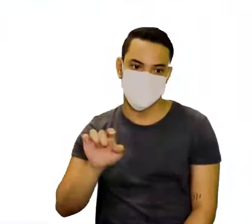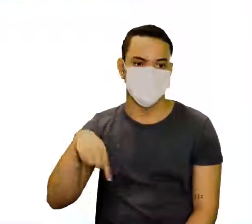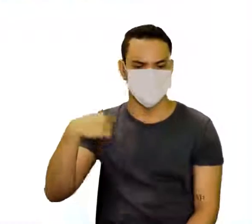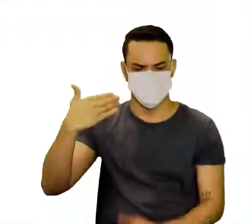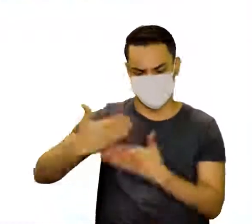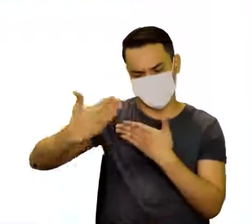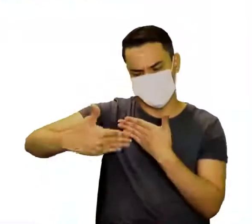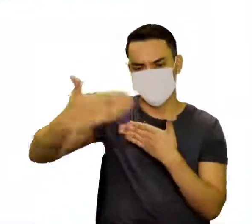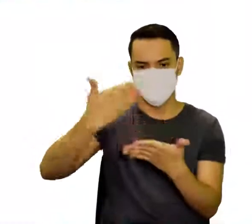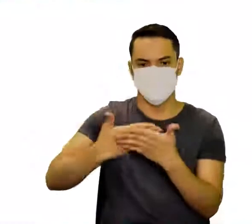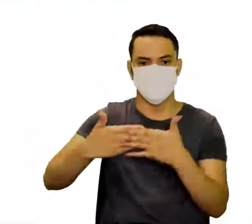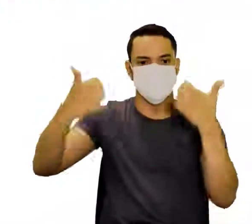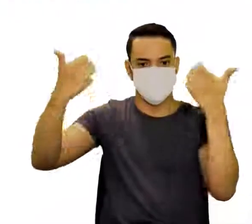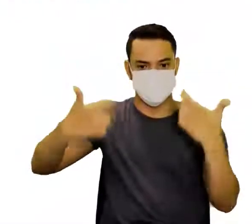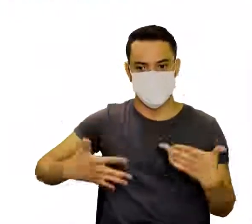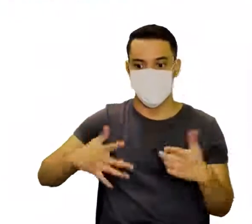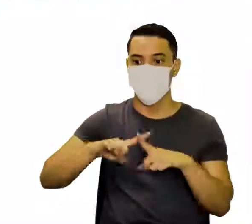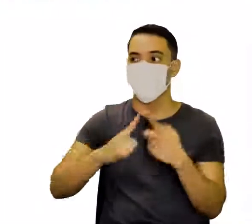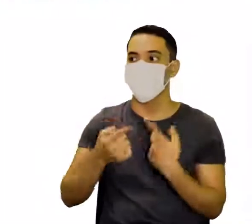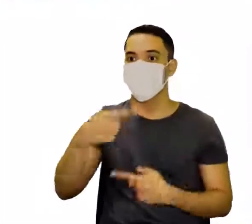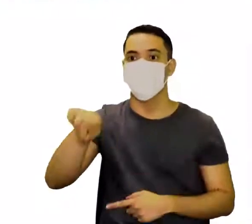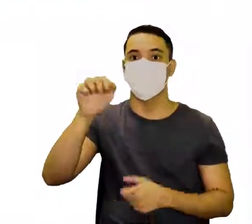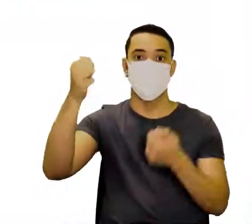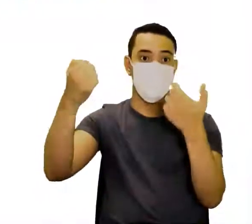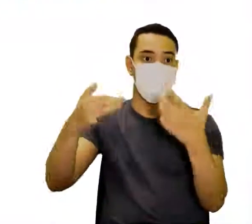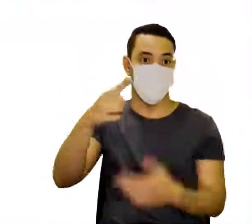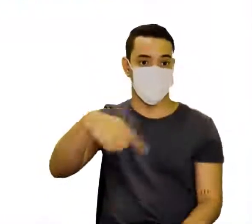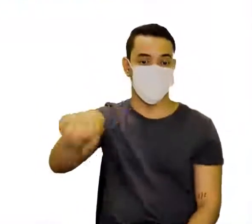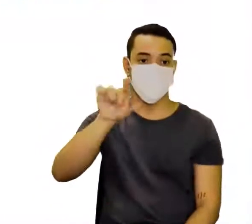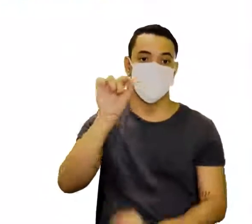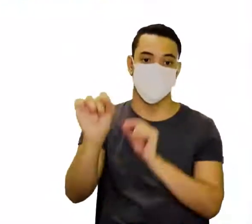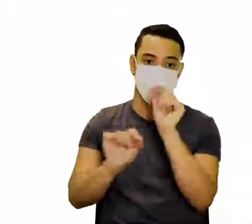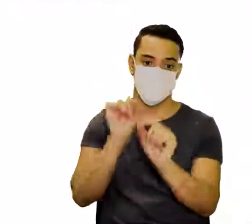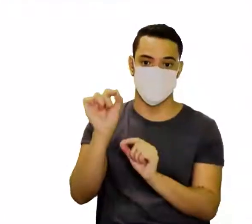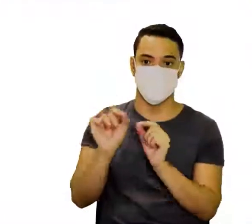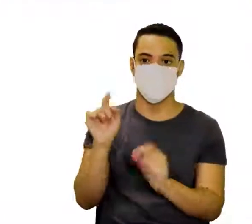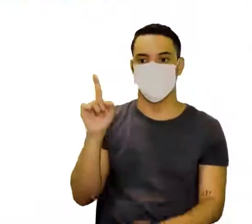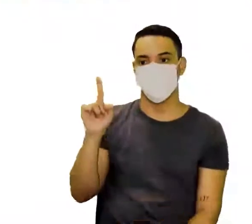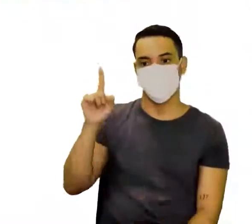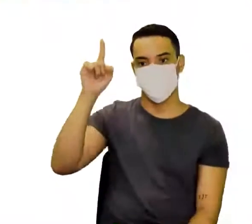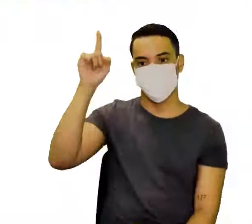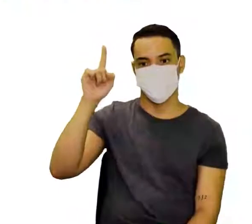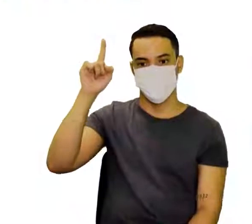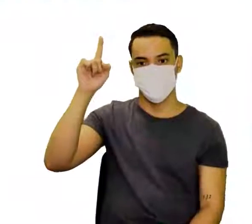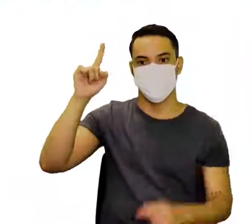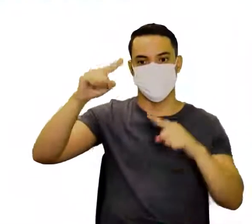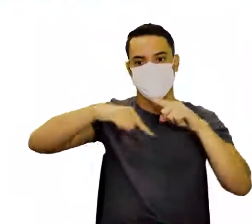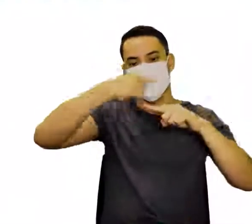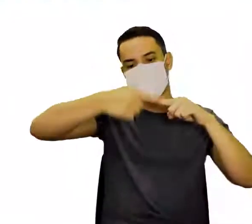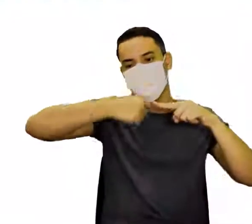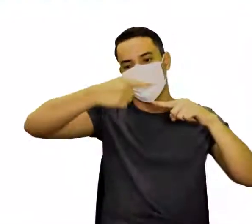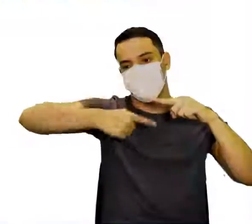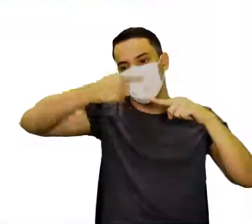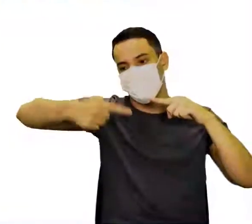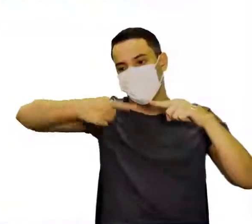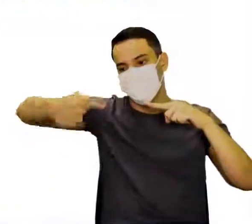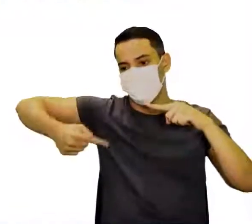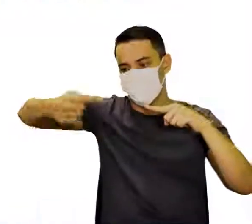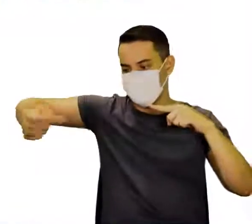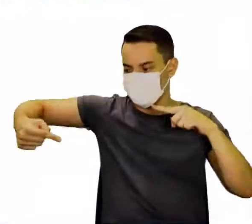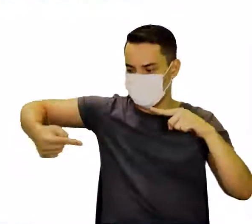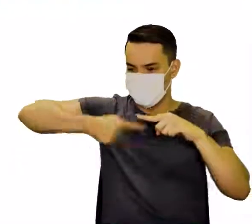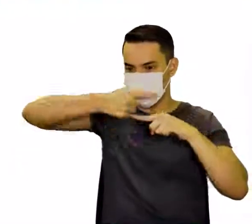aulas posteriores, mas, só para esclarecer aqui, são essas várias espiras, uma emendada na outra